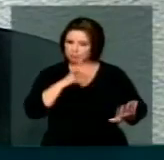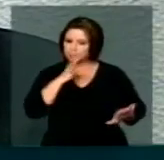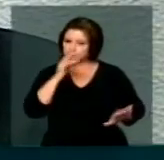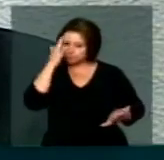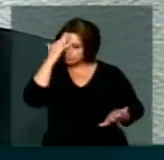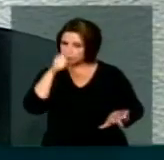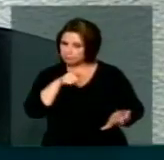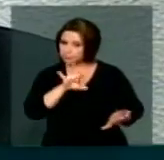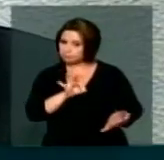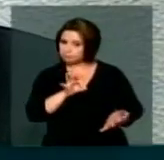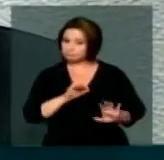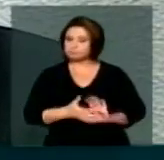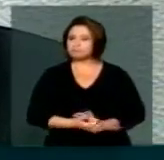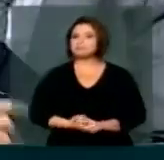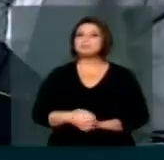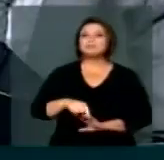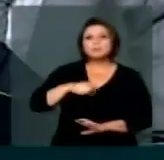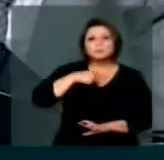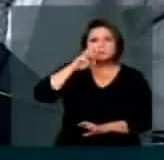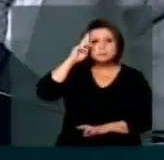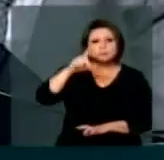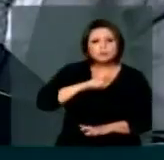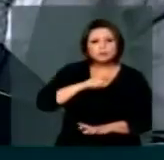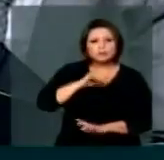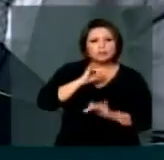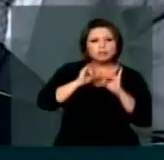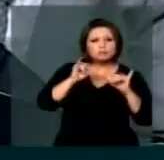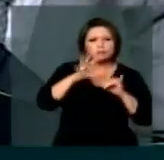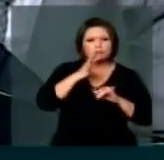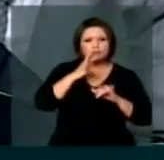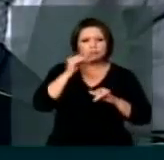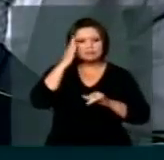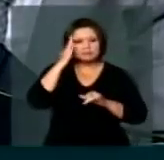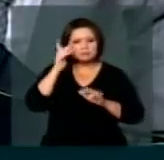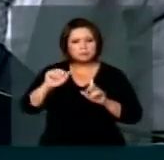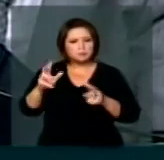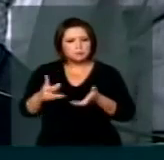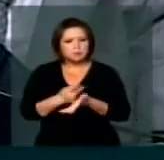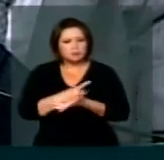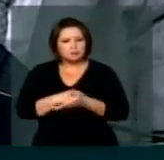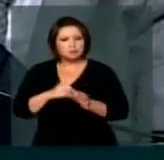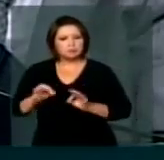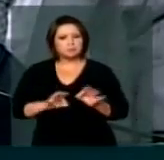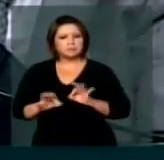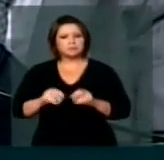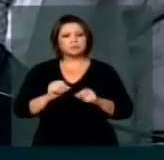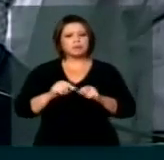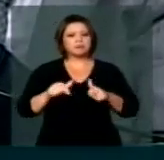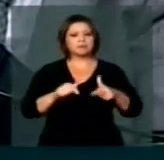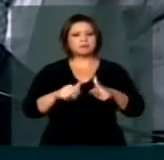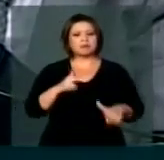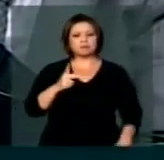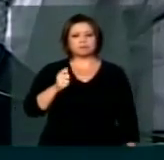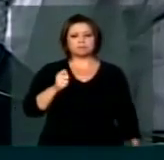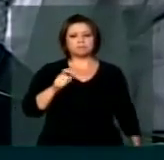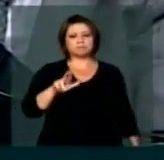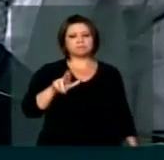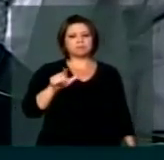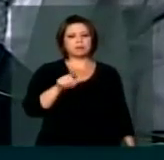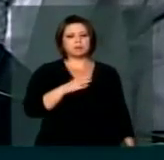saber do senhor. O senhor tinha informação da forma como operava o senhor Paulo Roberto?